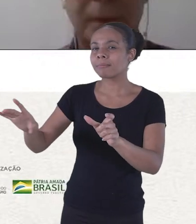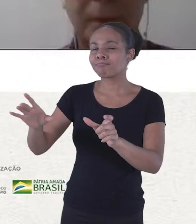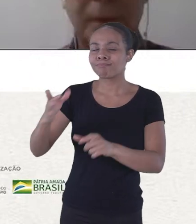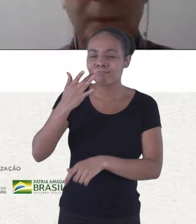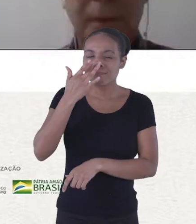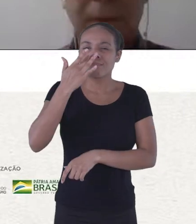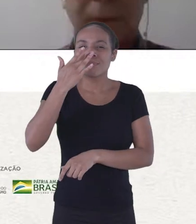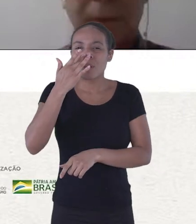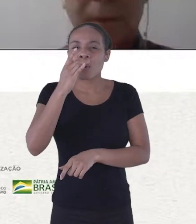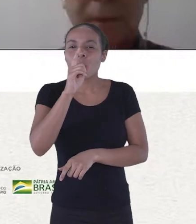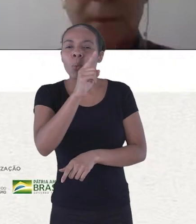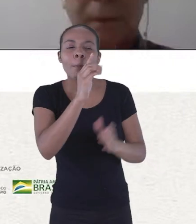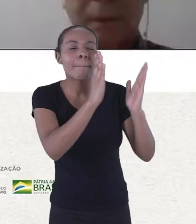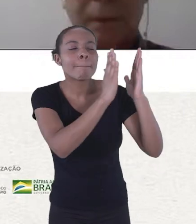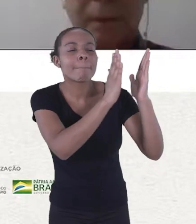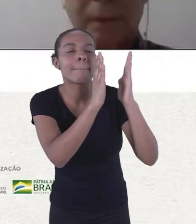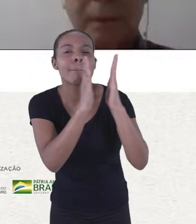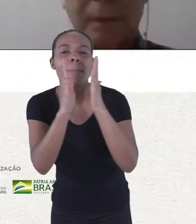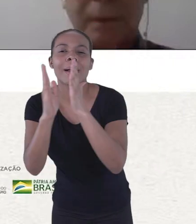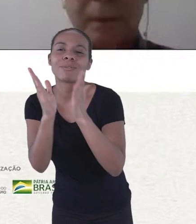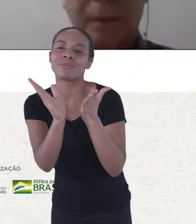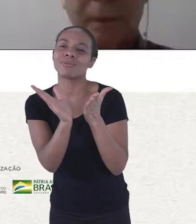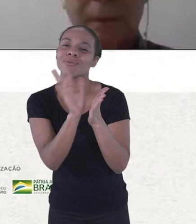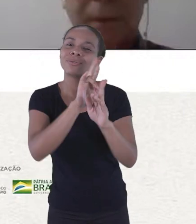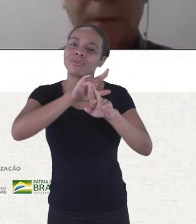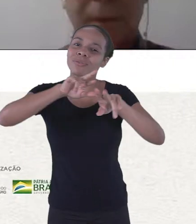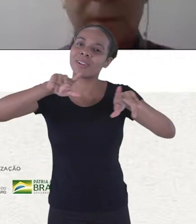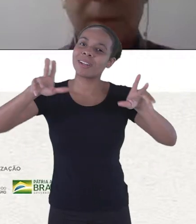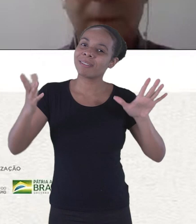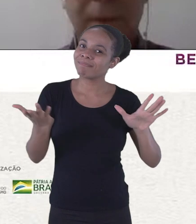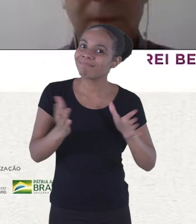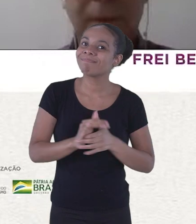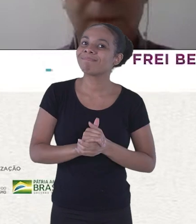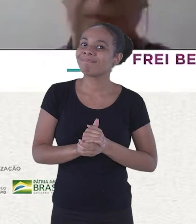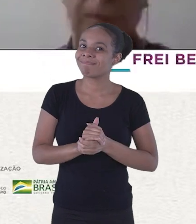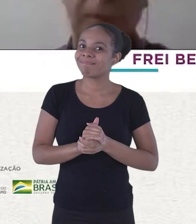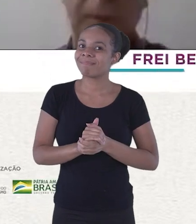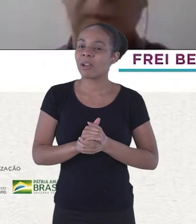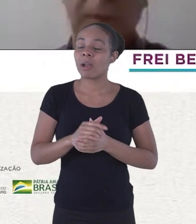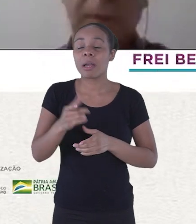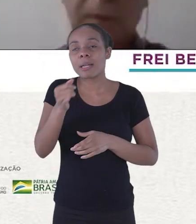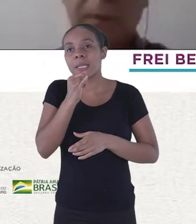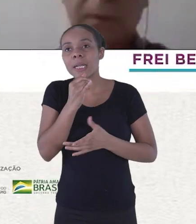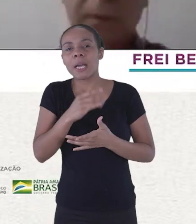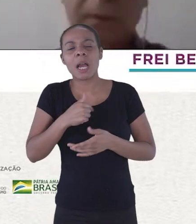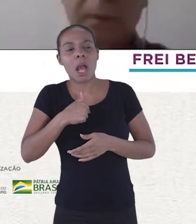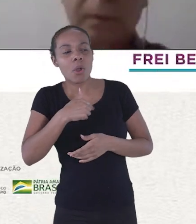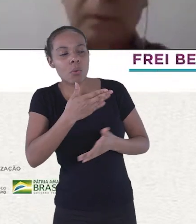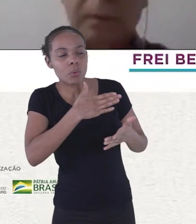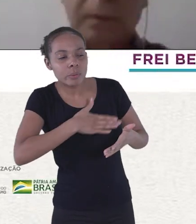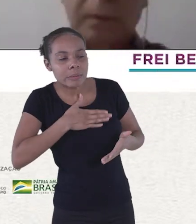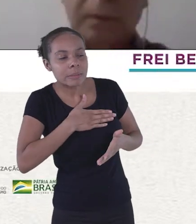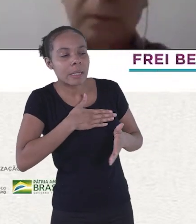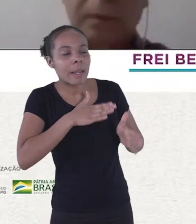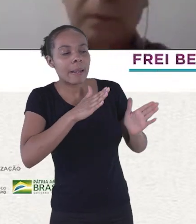uma irmã É, bipolar, sem dúvidas. ou identifiquei com a sua relação com seus